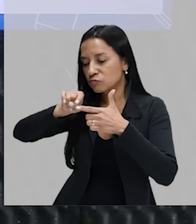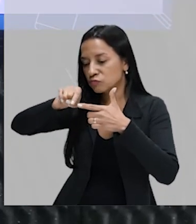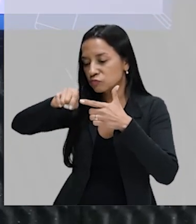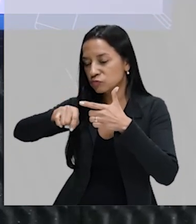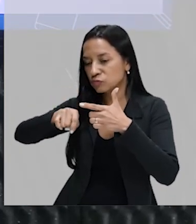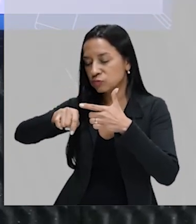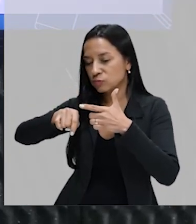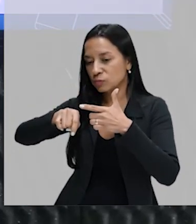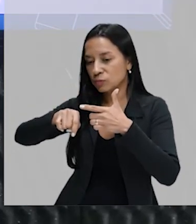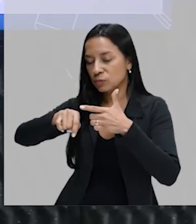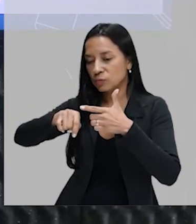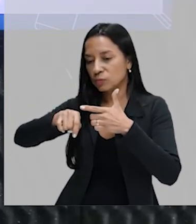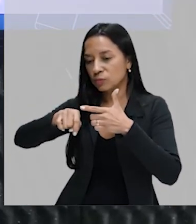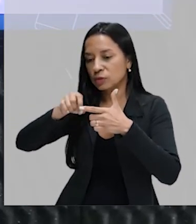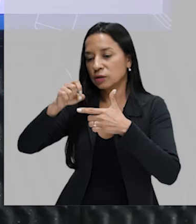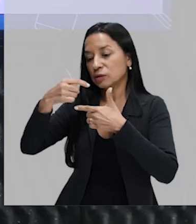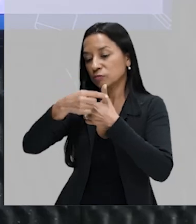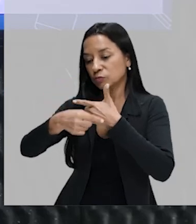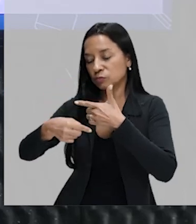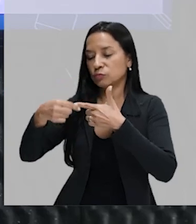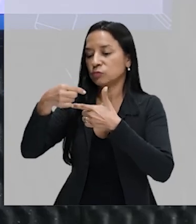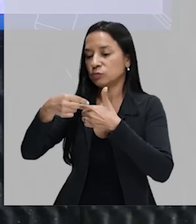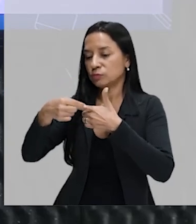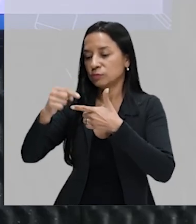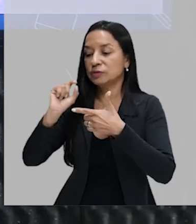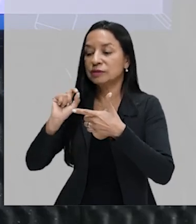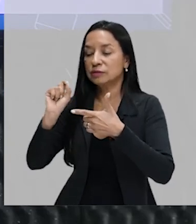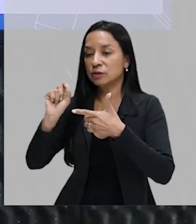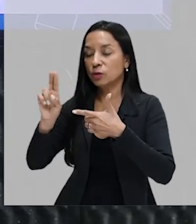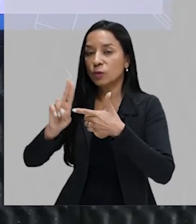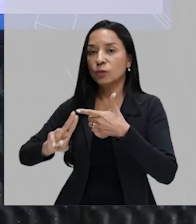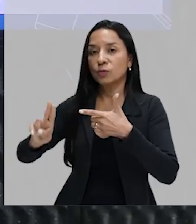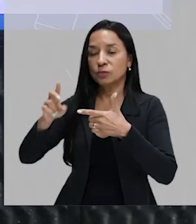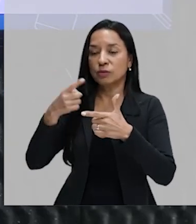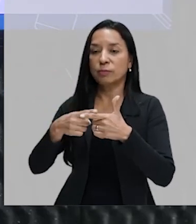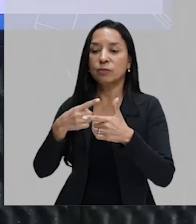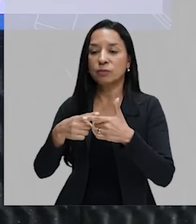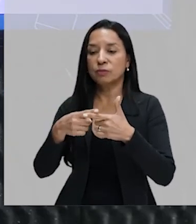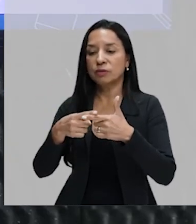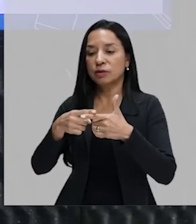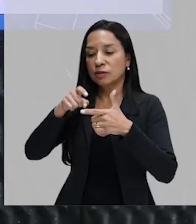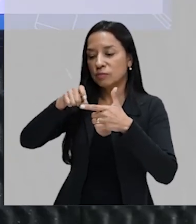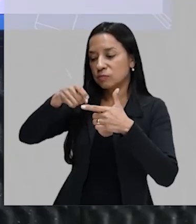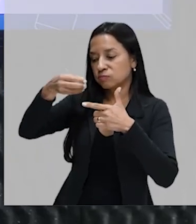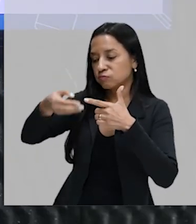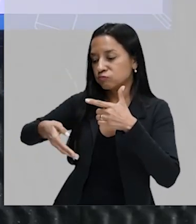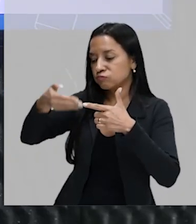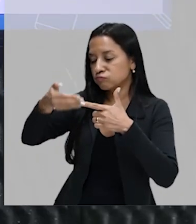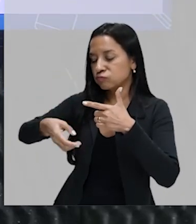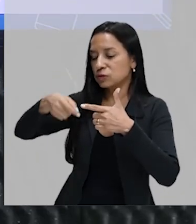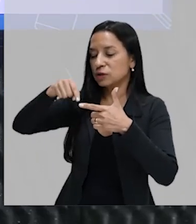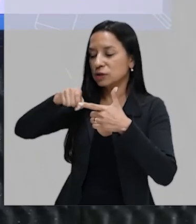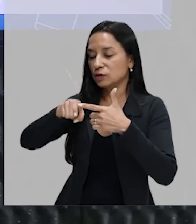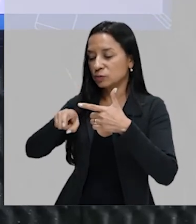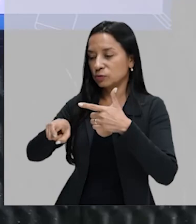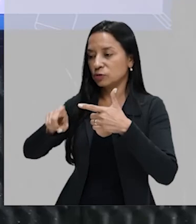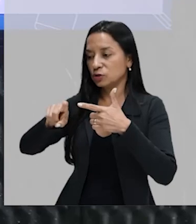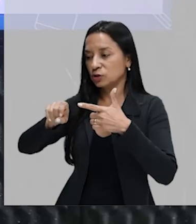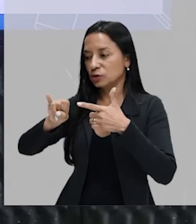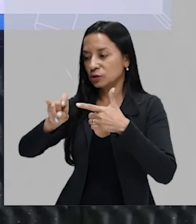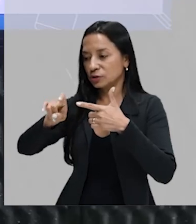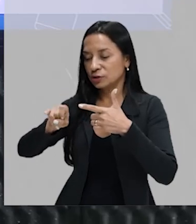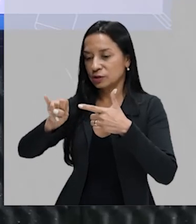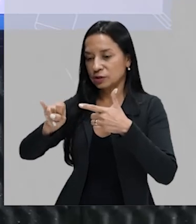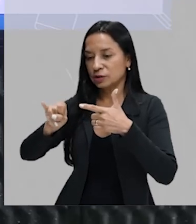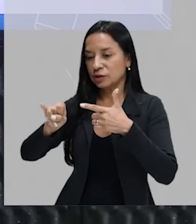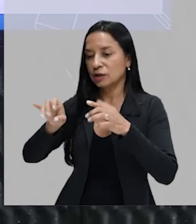uretra, no sistema reprodutor masculino, ela vai servir tanto para eliminação de urina, ok? Quanto também